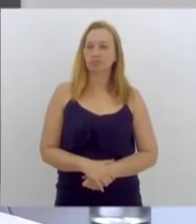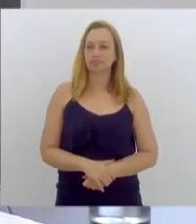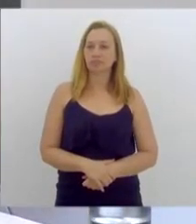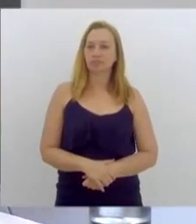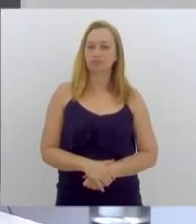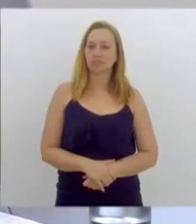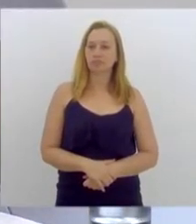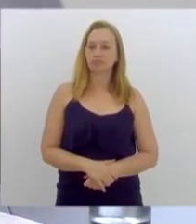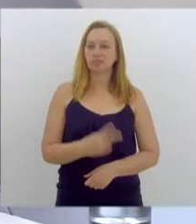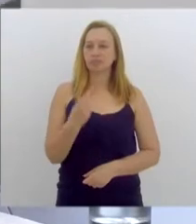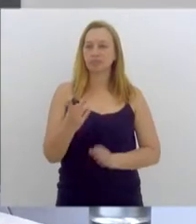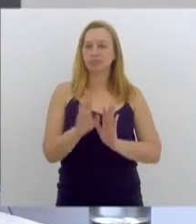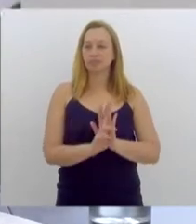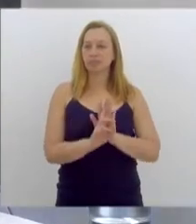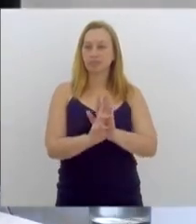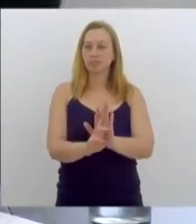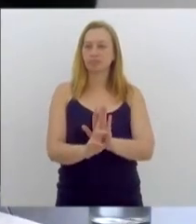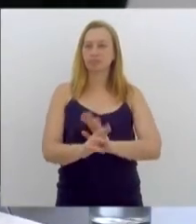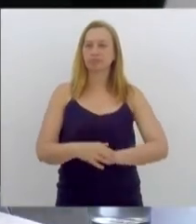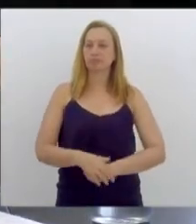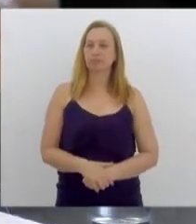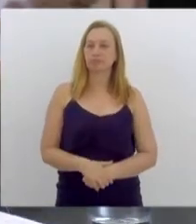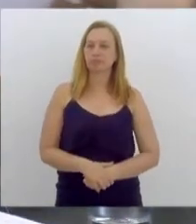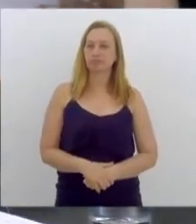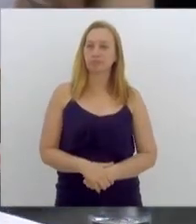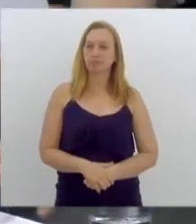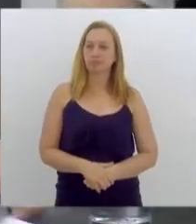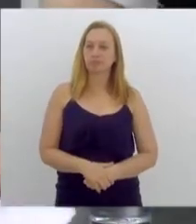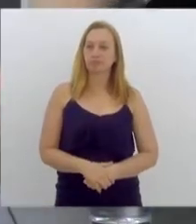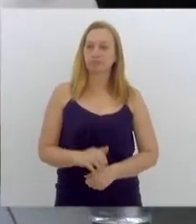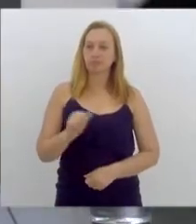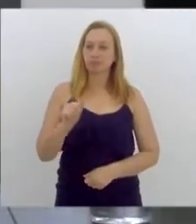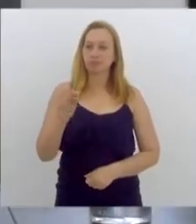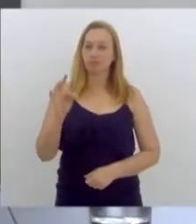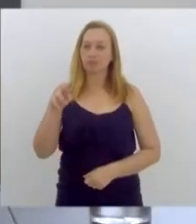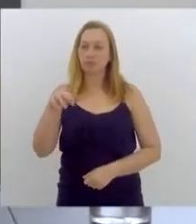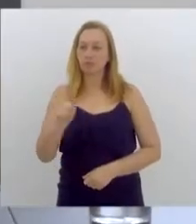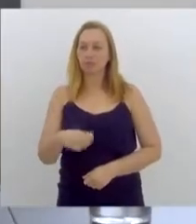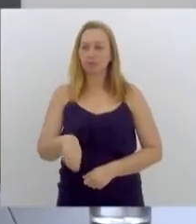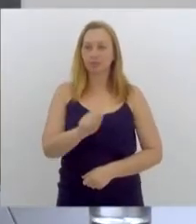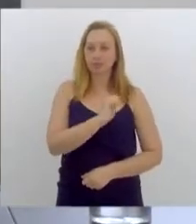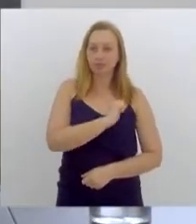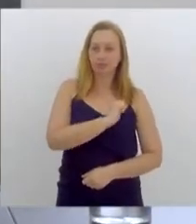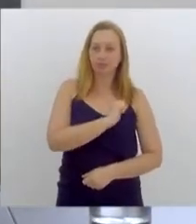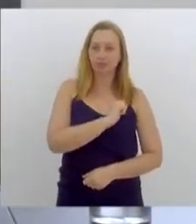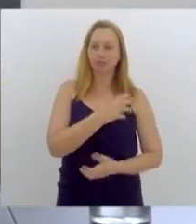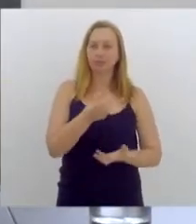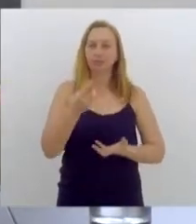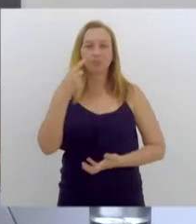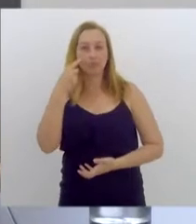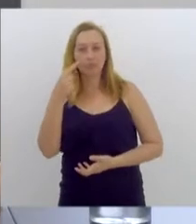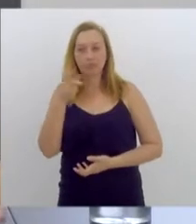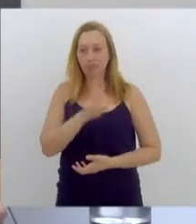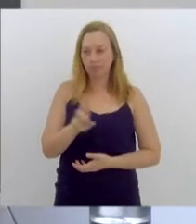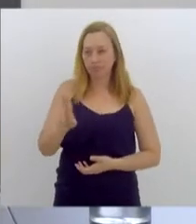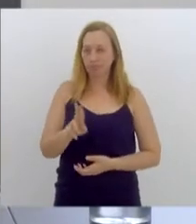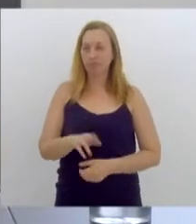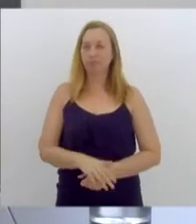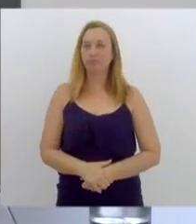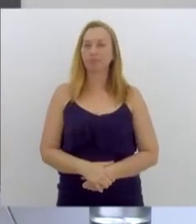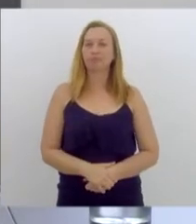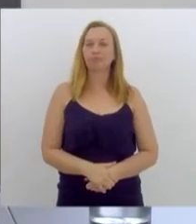nomes os dois representantes da auditoria fiscal que eu quero ler os nomes completos